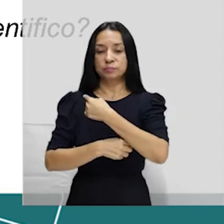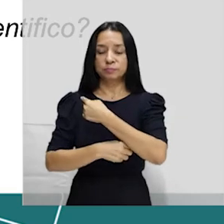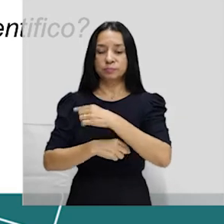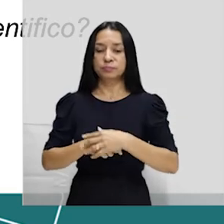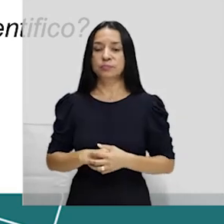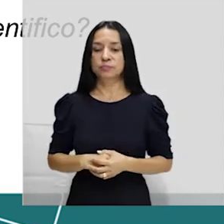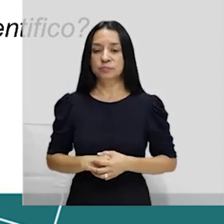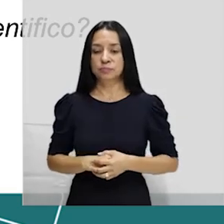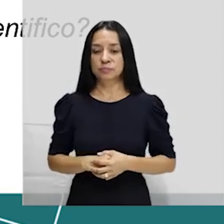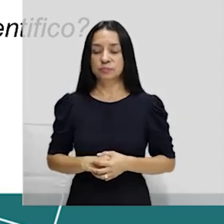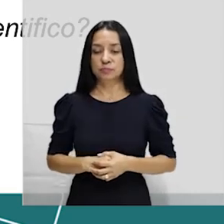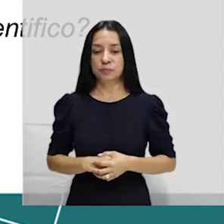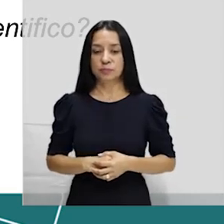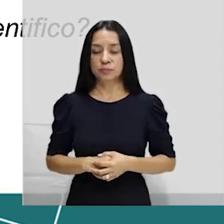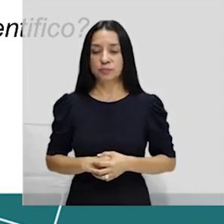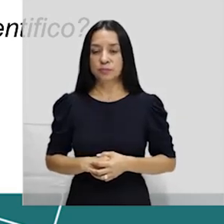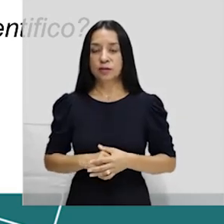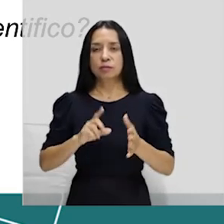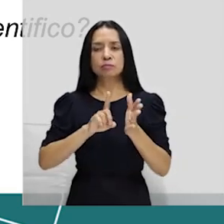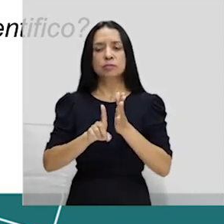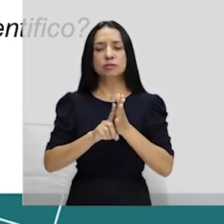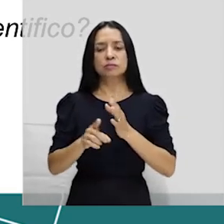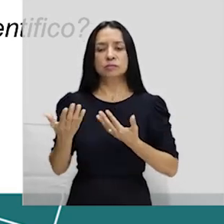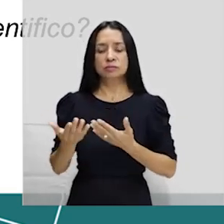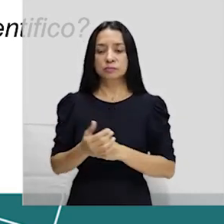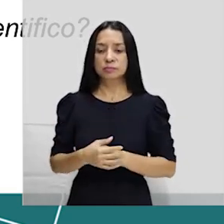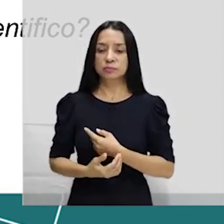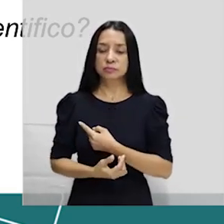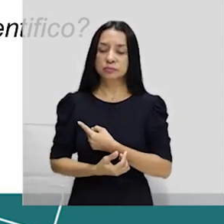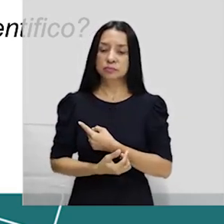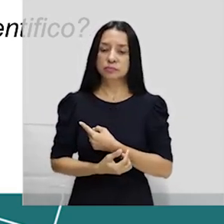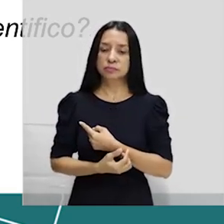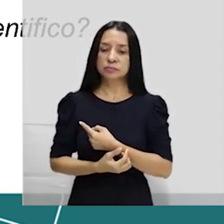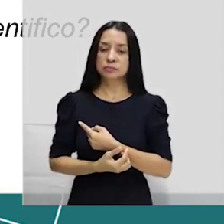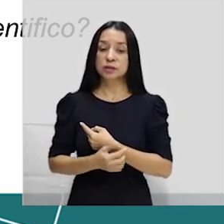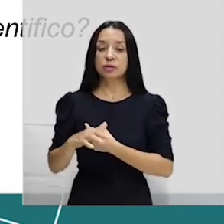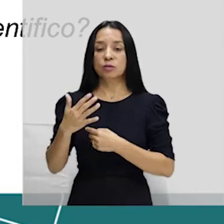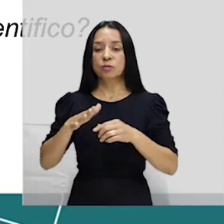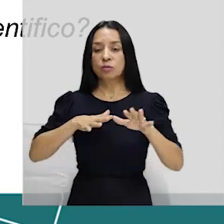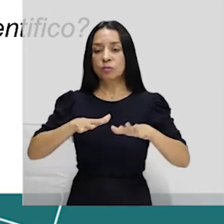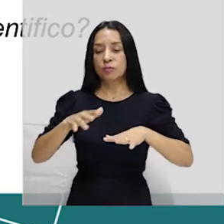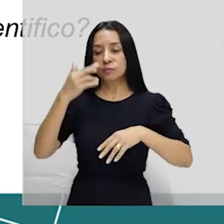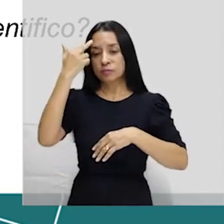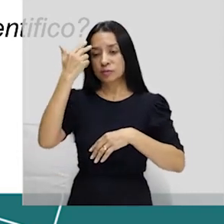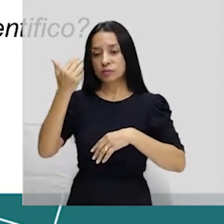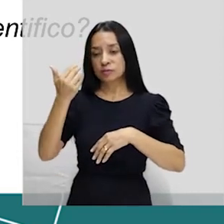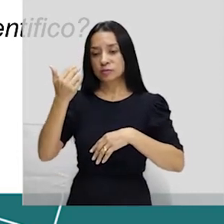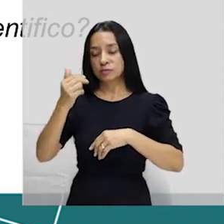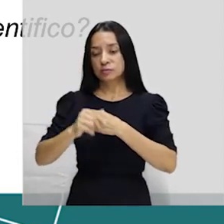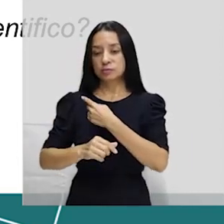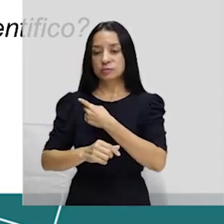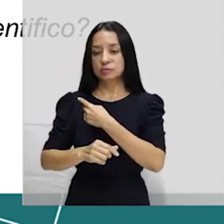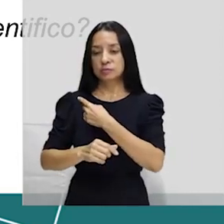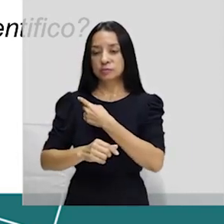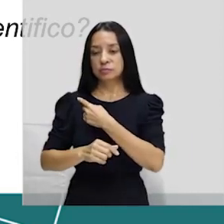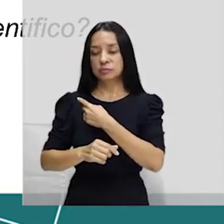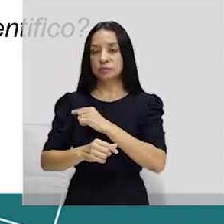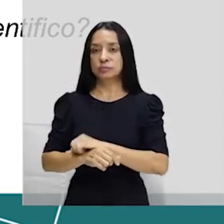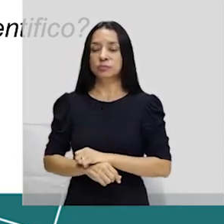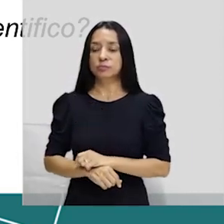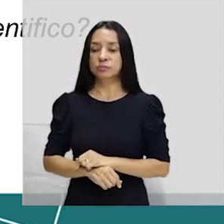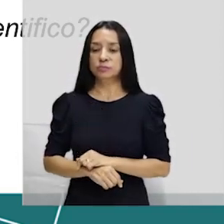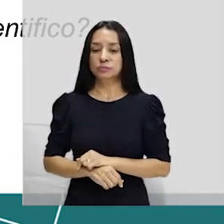E quando essas diferenças desaparecem, o sistema socialista desaparece e entramos